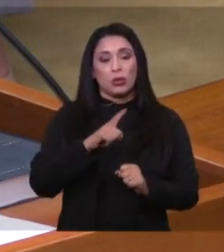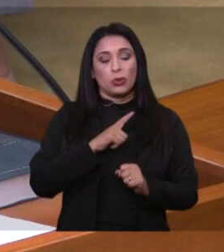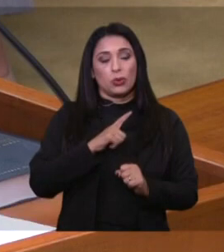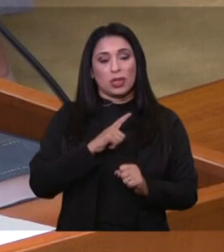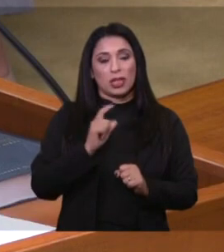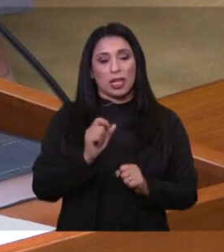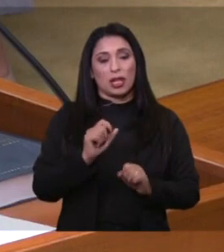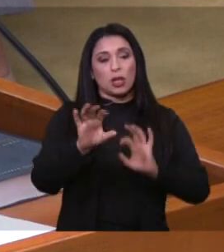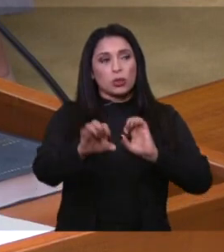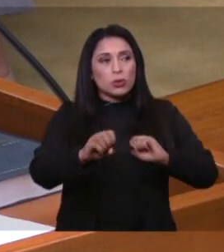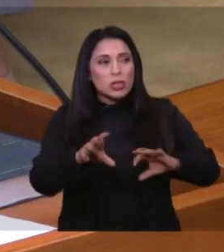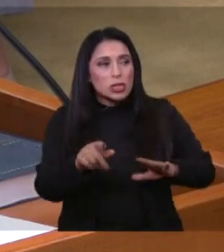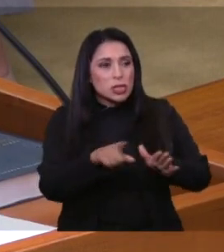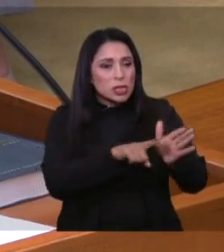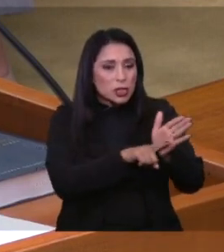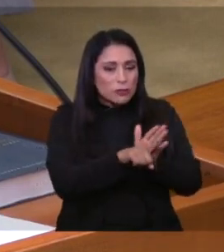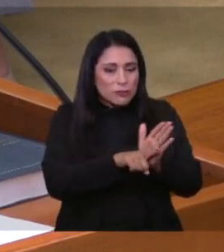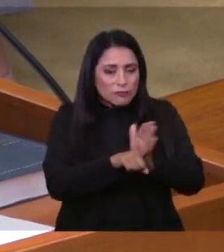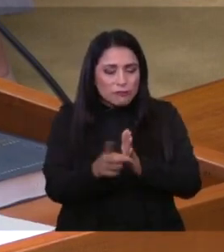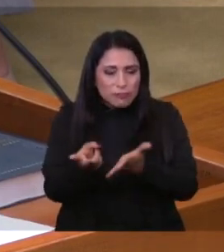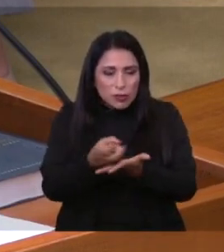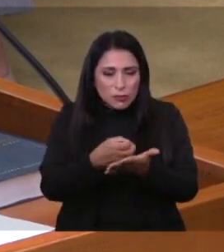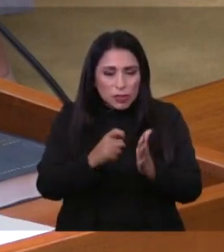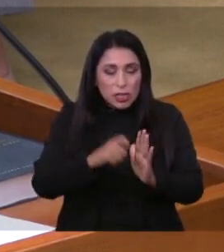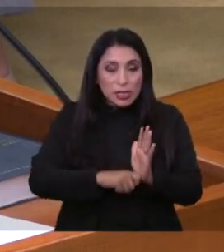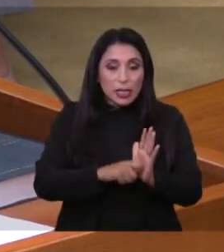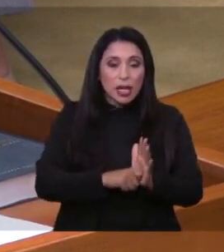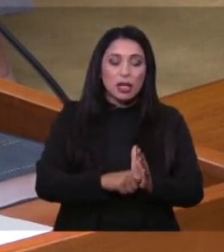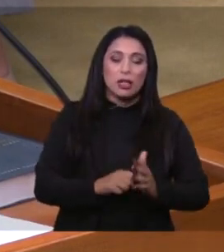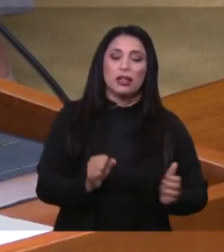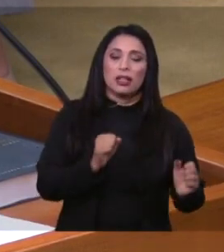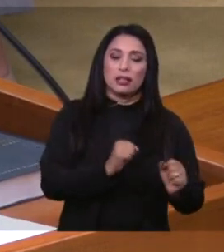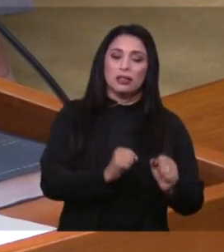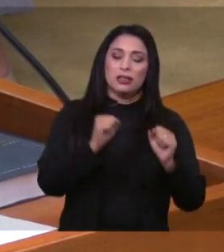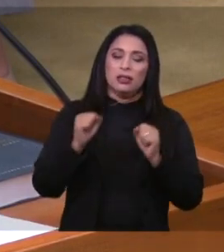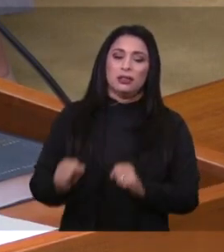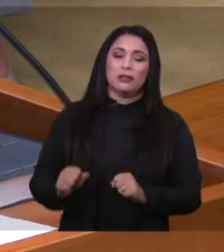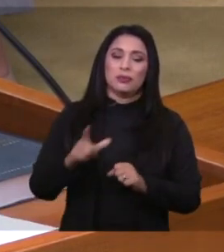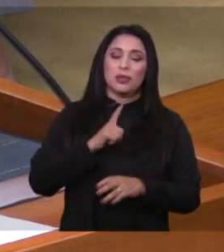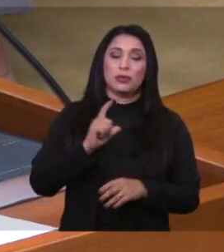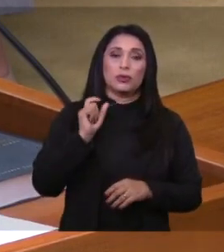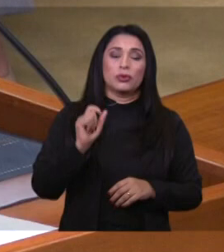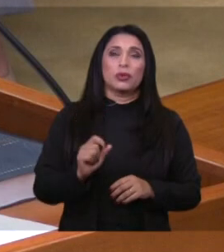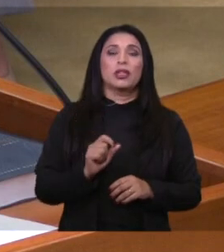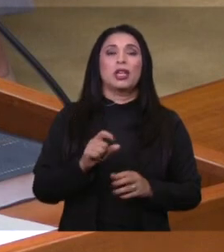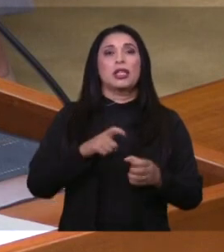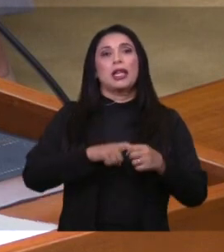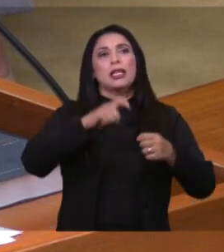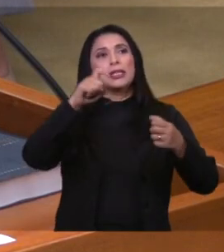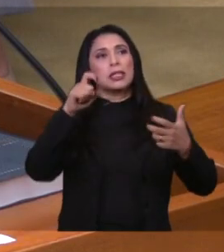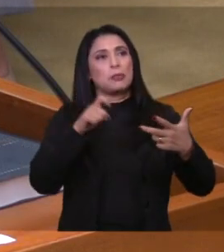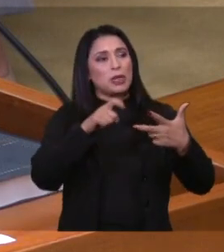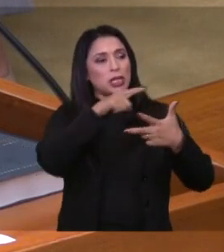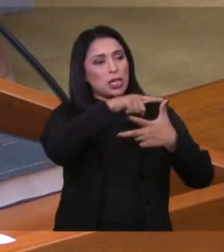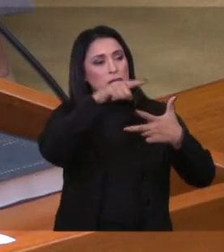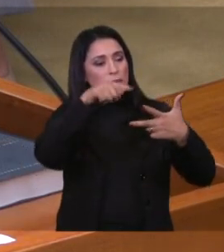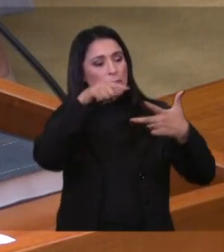pedagogia fiscal firmada na independência dos poderes. E no que diz respeito à independência dos